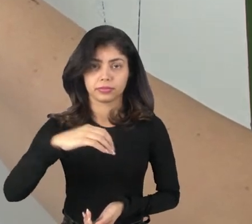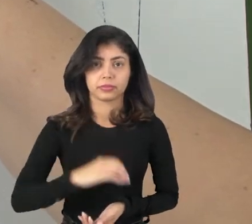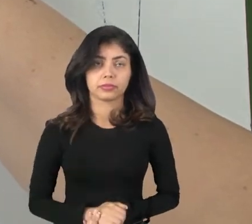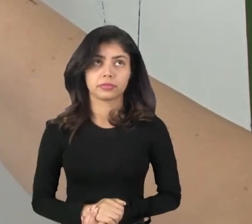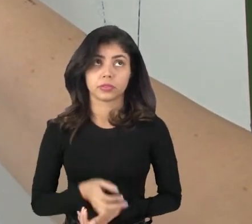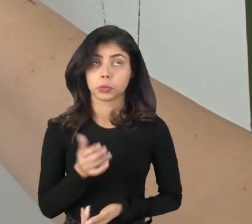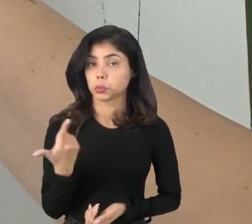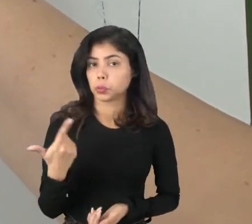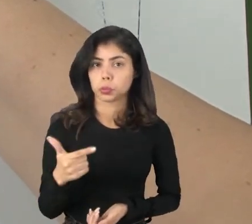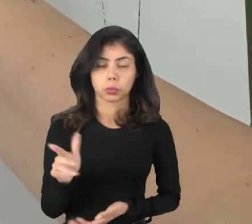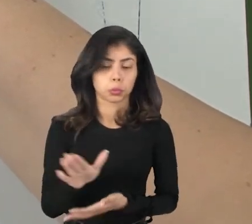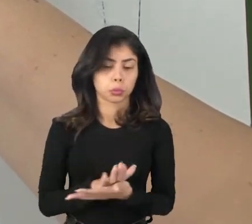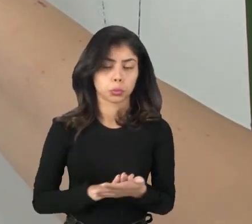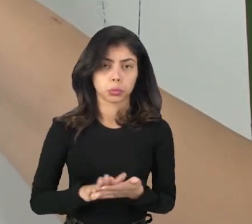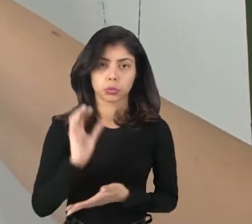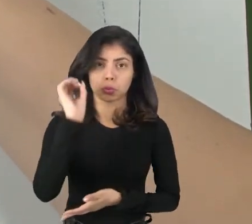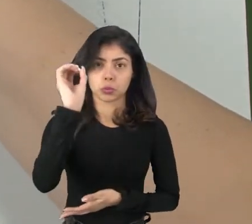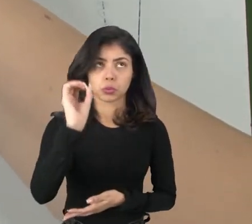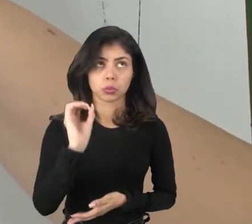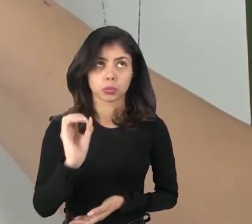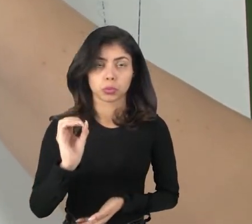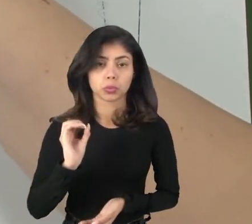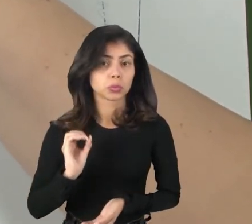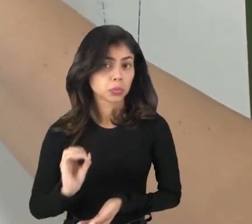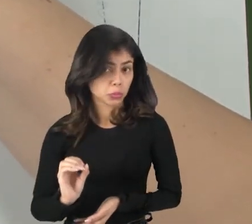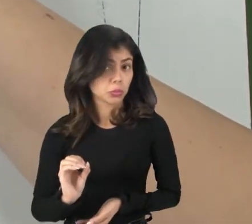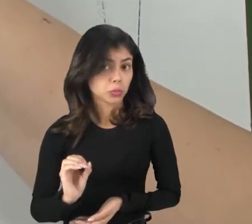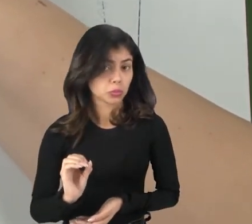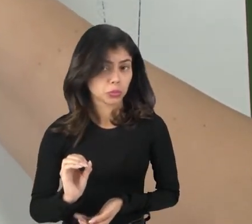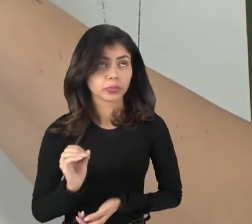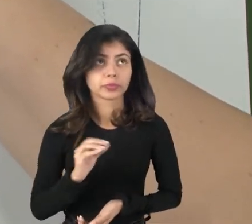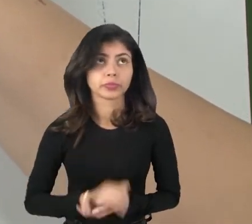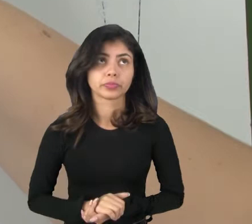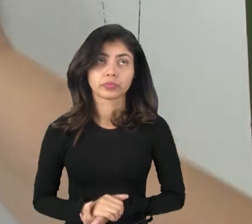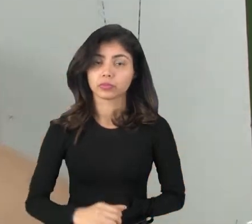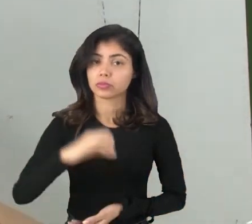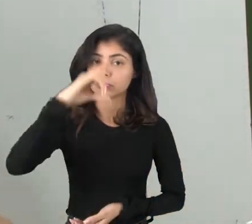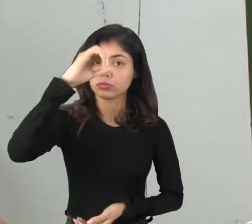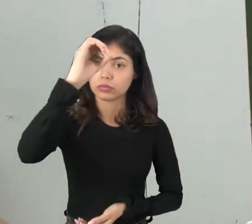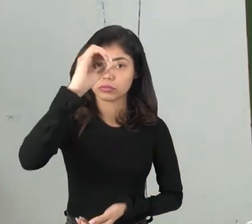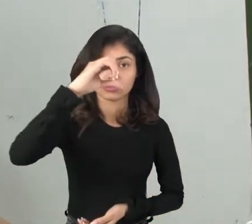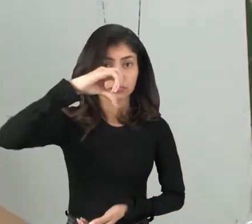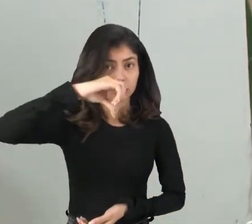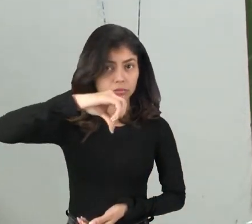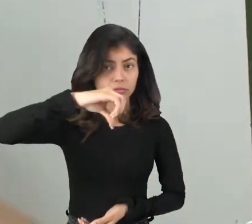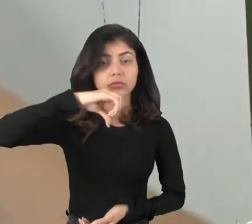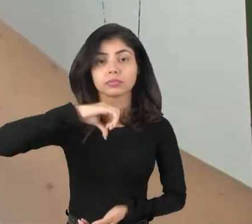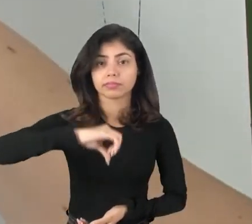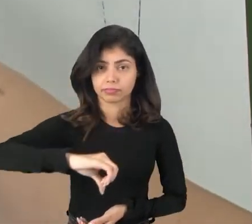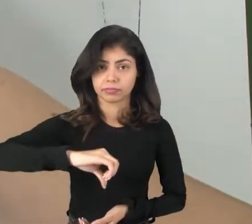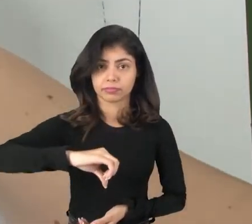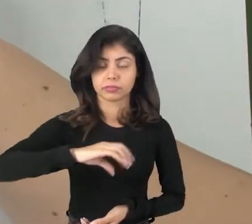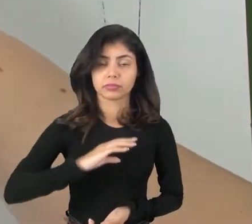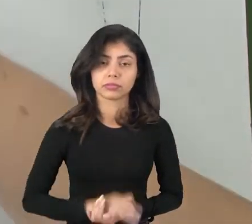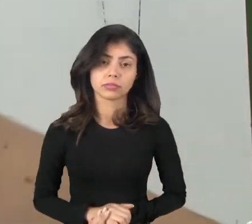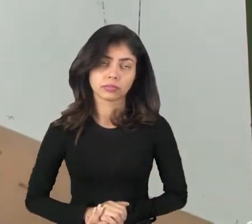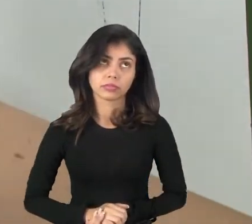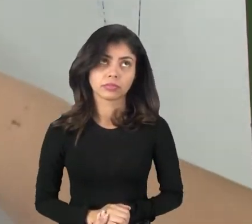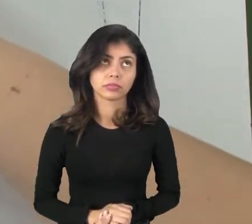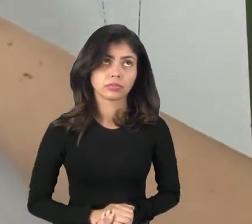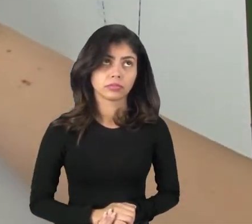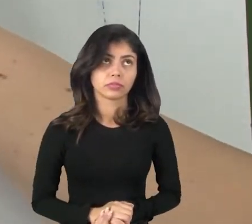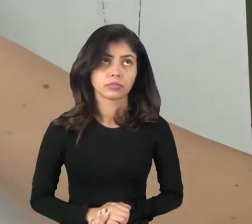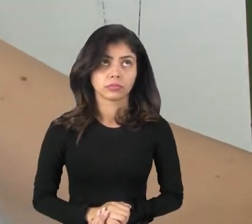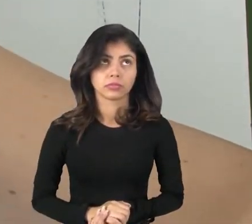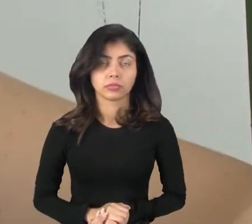tenho nenhum valor de unidades, né? Então, eu vou ter aqui 9, só permanece o 9, né? Porque o 0 aqui